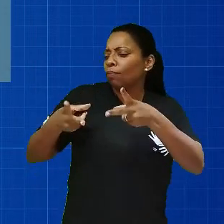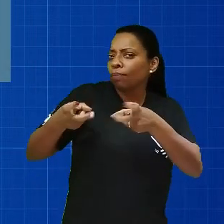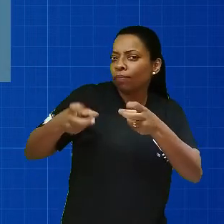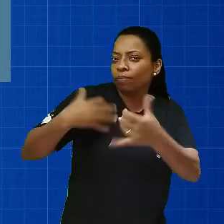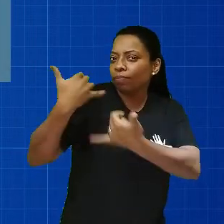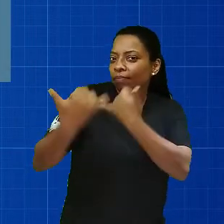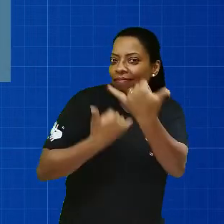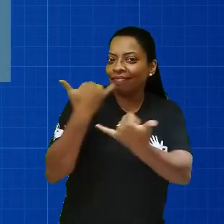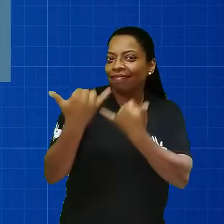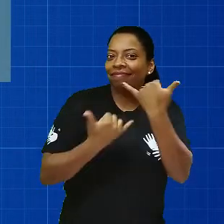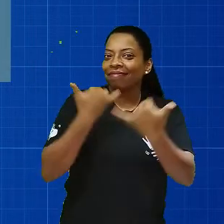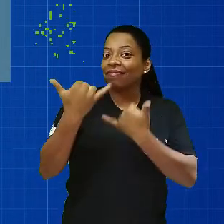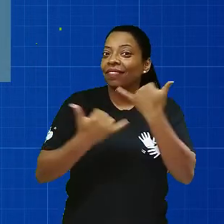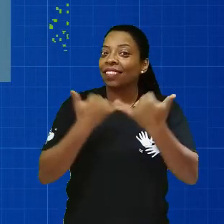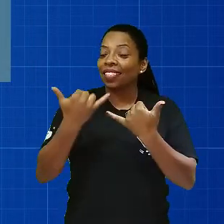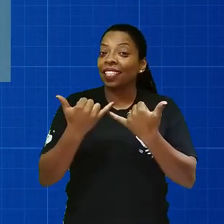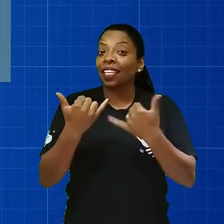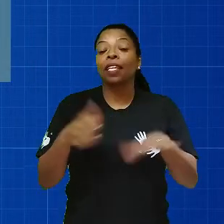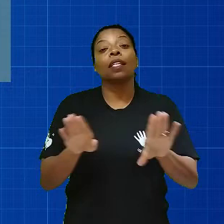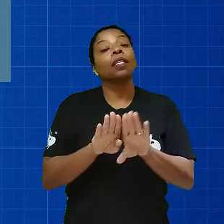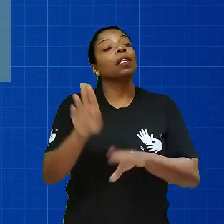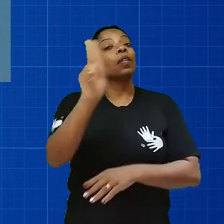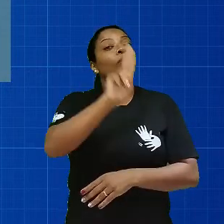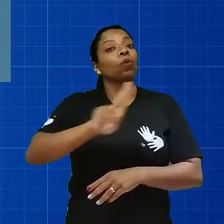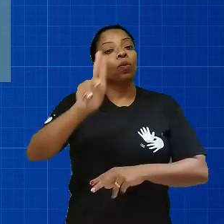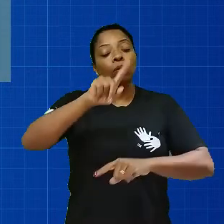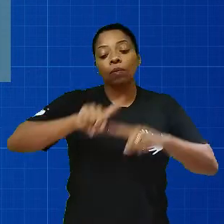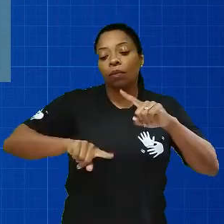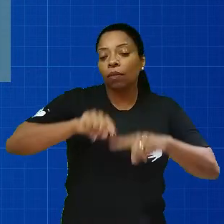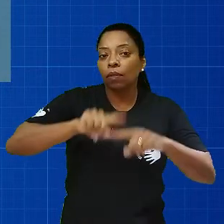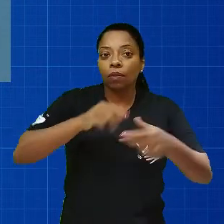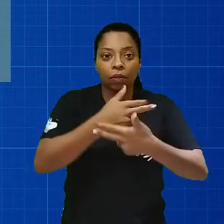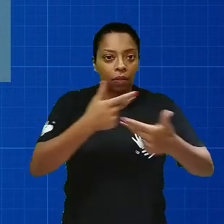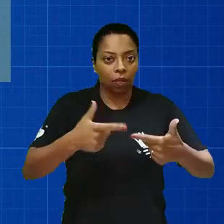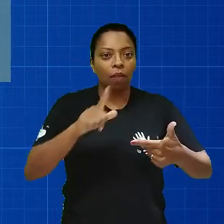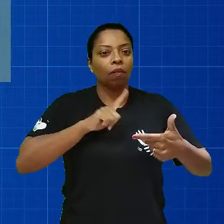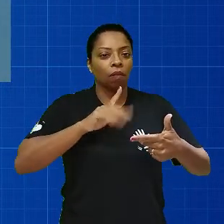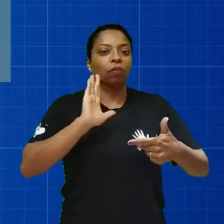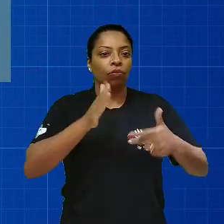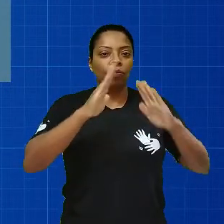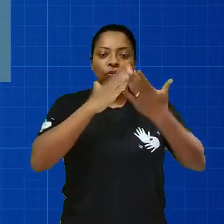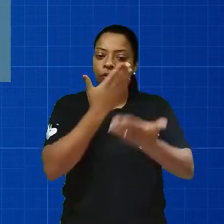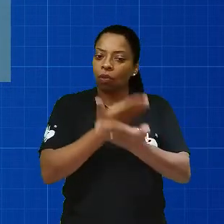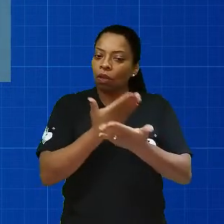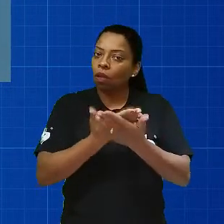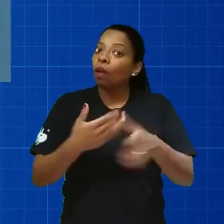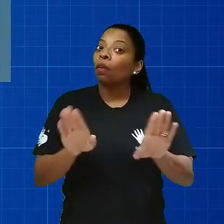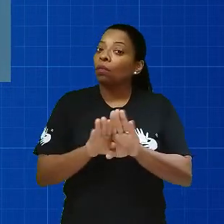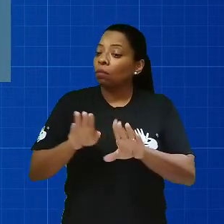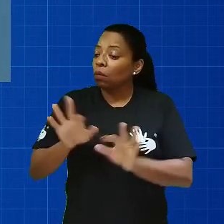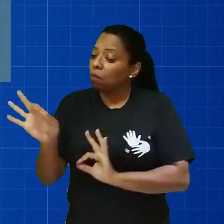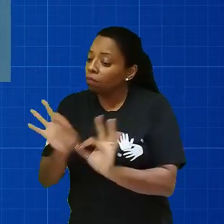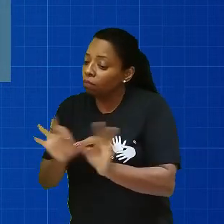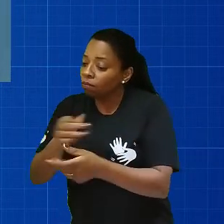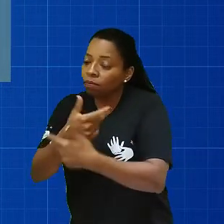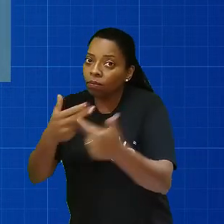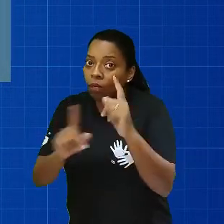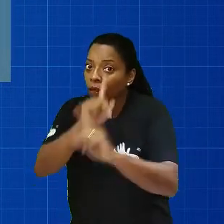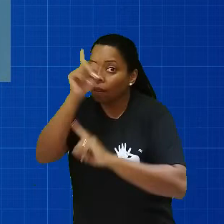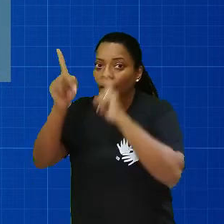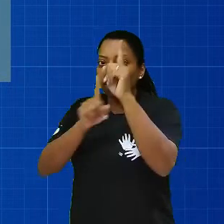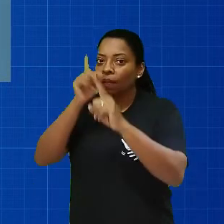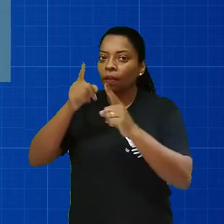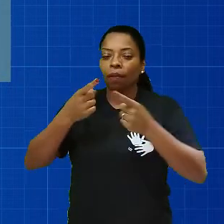explorar essas brincadeiras com as crianças. Então, vocês podem estar utilizando os instrumentos que tem no CMEI e os que vocês podem construir